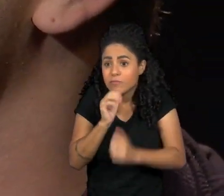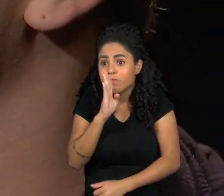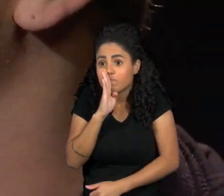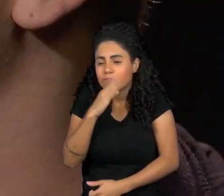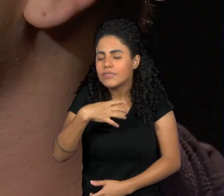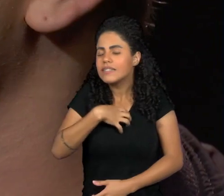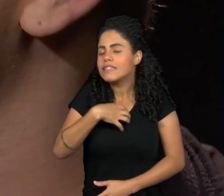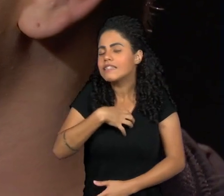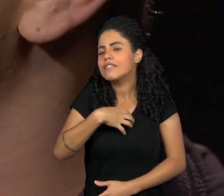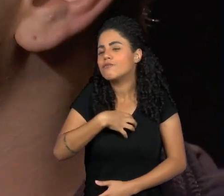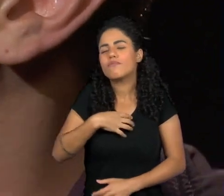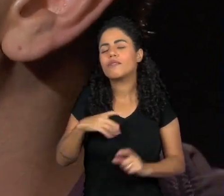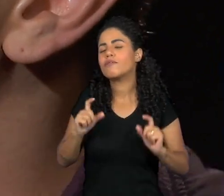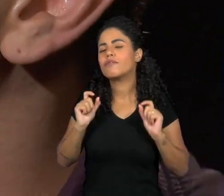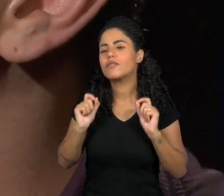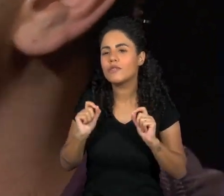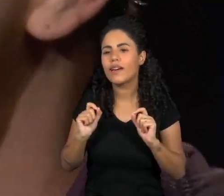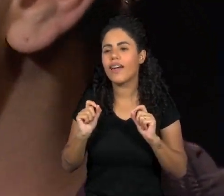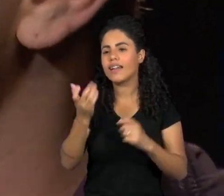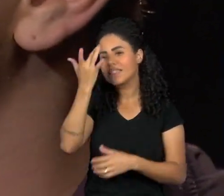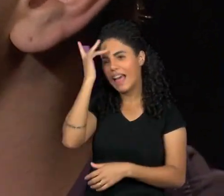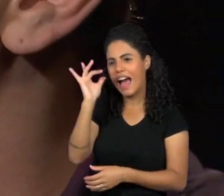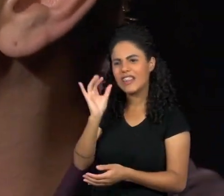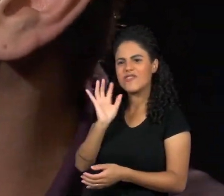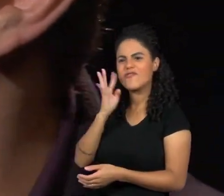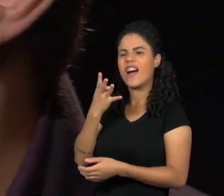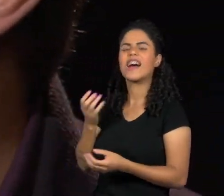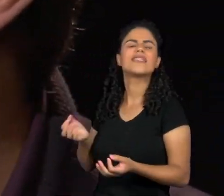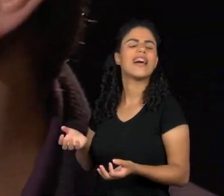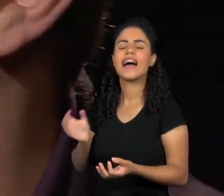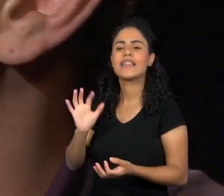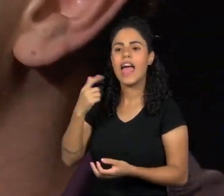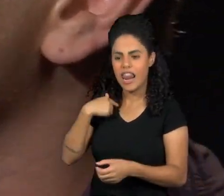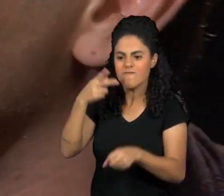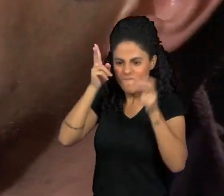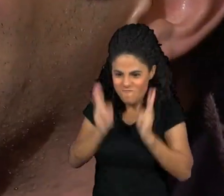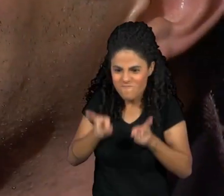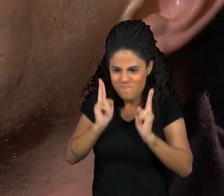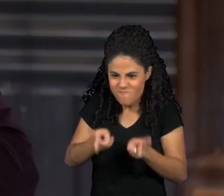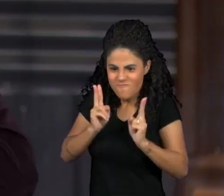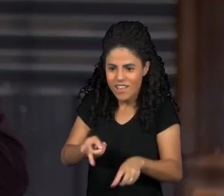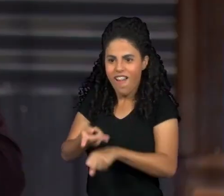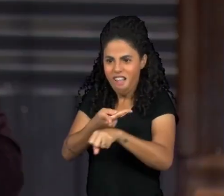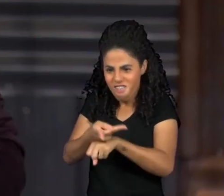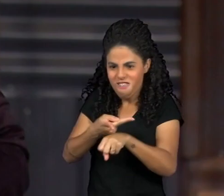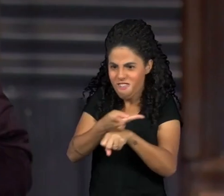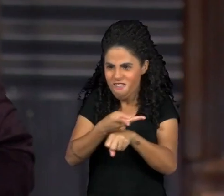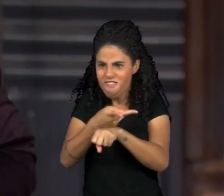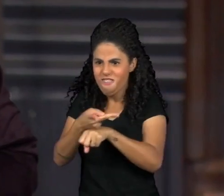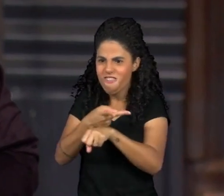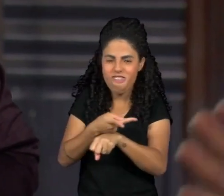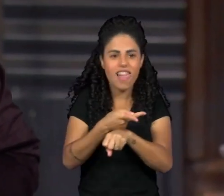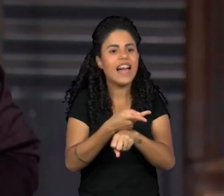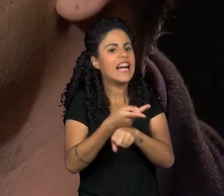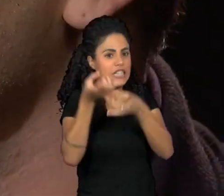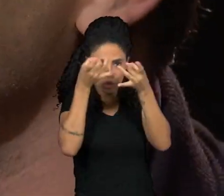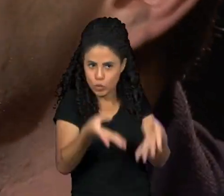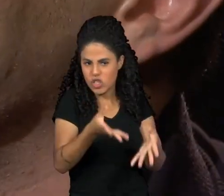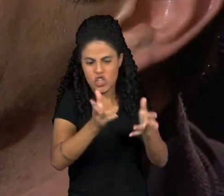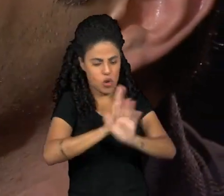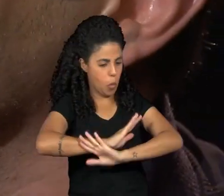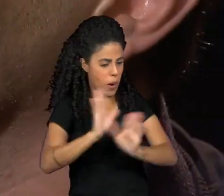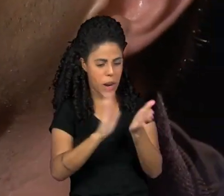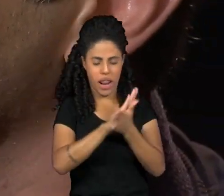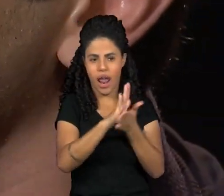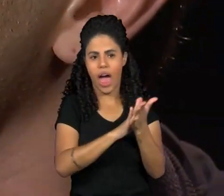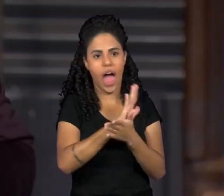sentimento de negligência, mas não, ela continuou a procurar até me encontrar. Ou de desistência. Ou de e não desistência, teve,